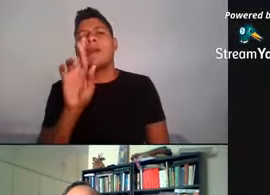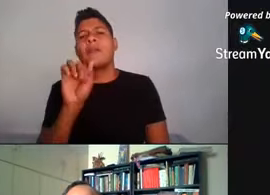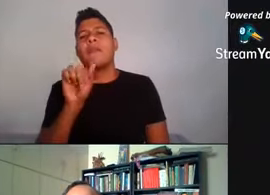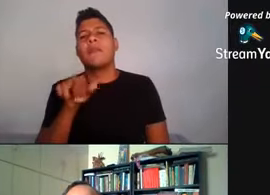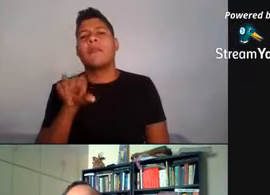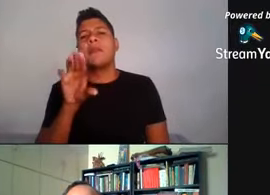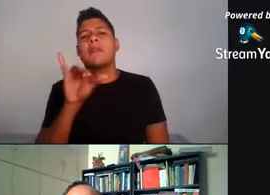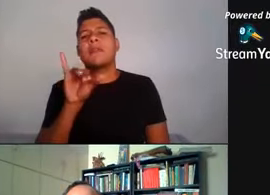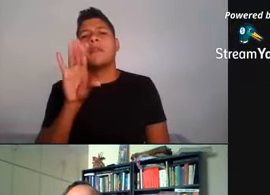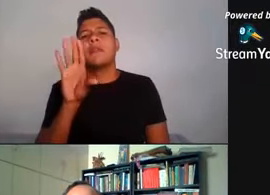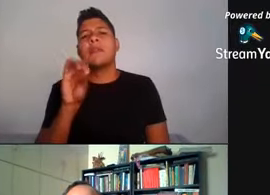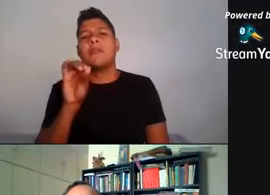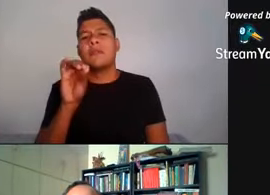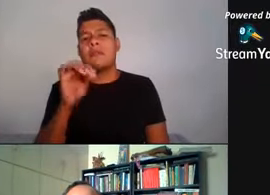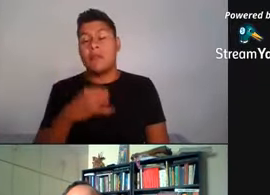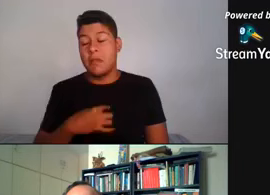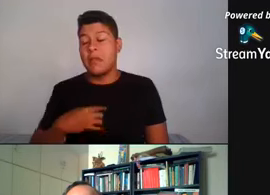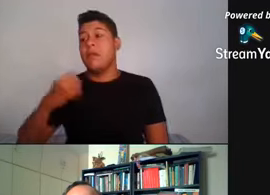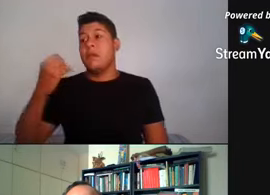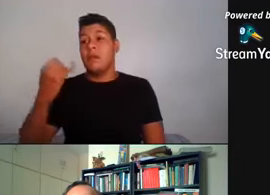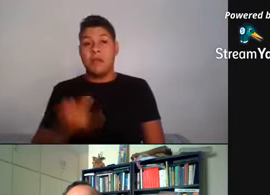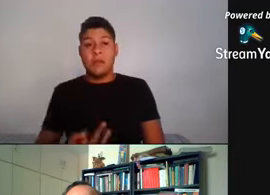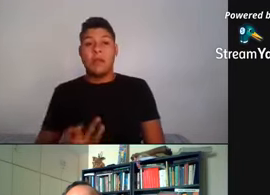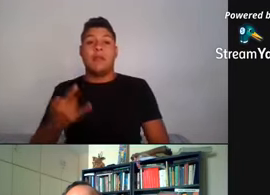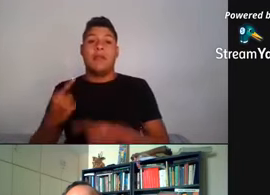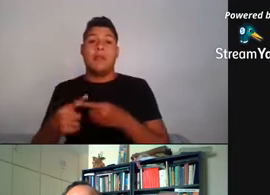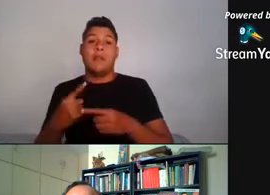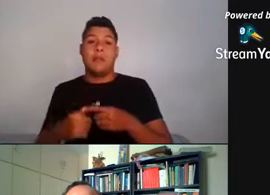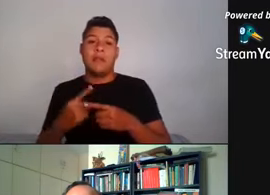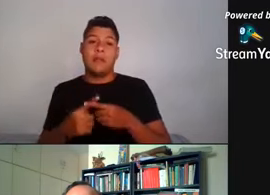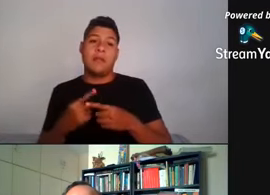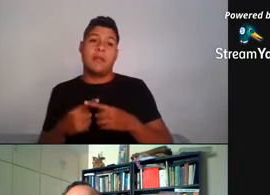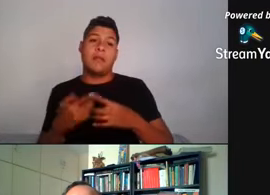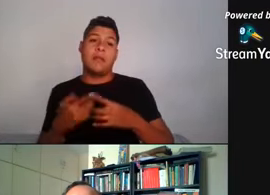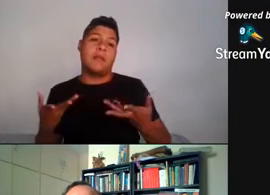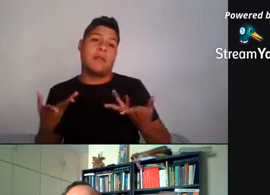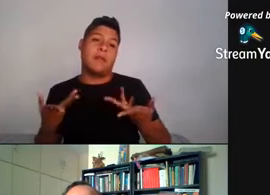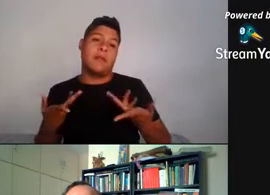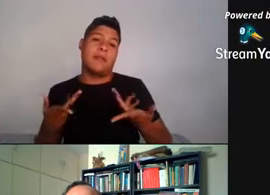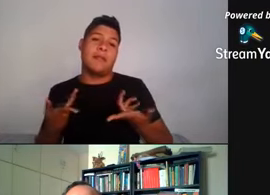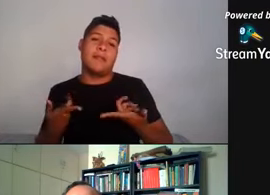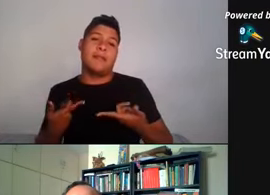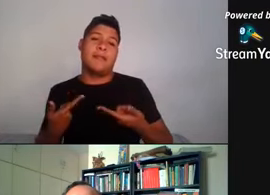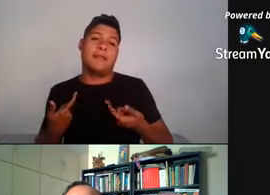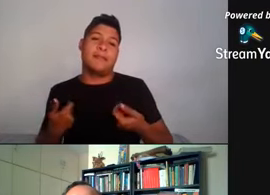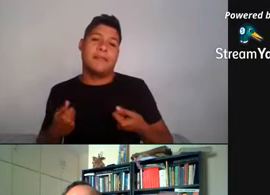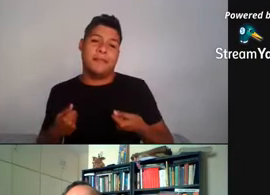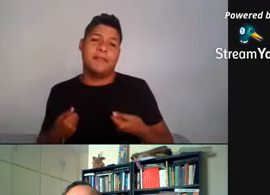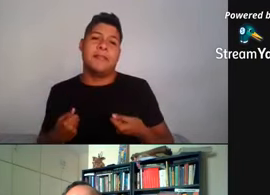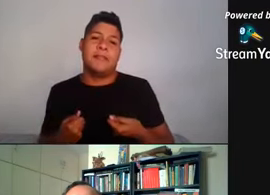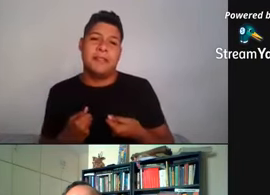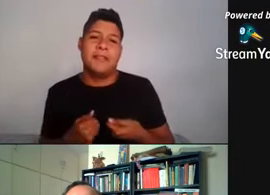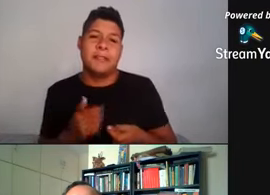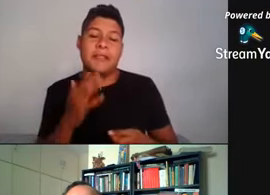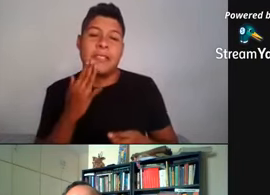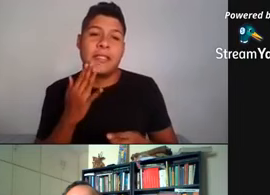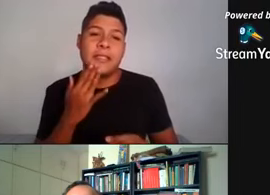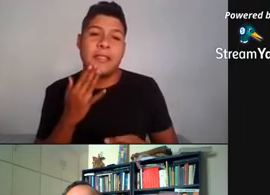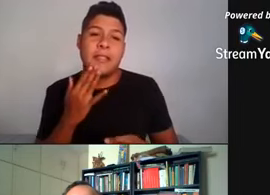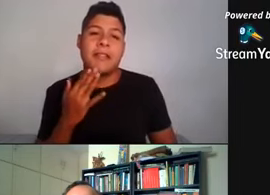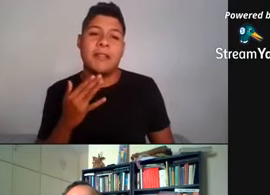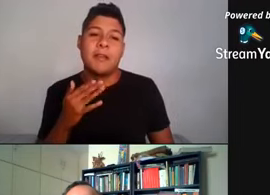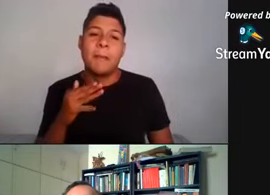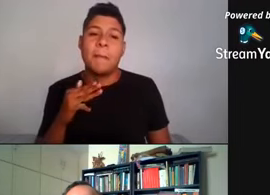Eu comento isso, Marinalva, porque eu sou super bairrista, viu? Eu sou e muito, não só bairrista,